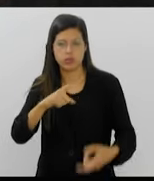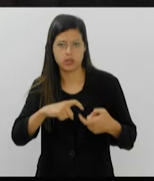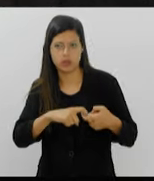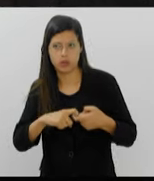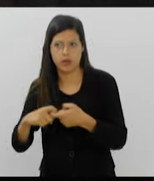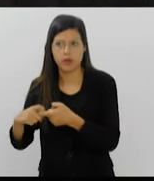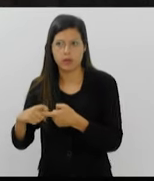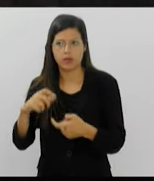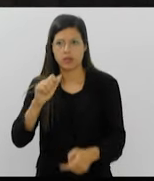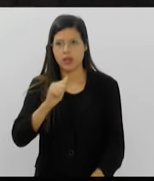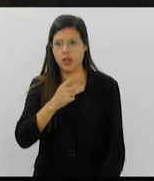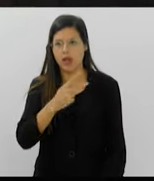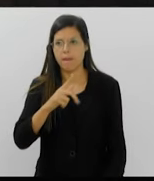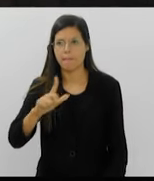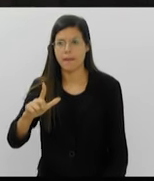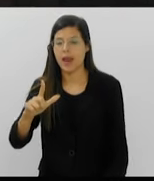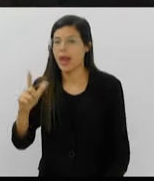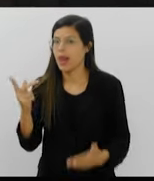da PL,